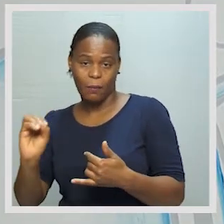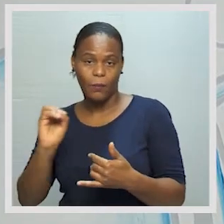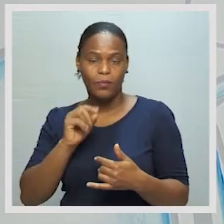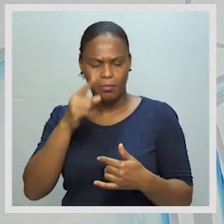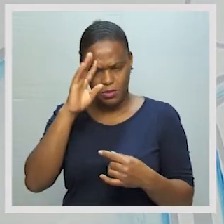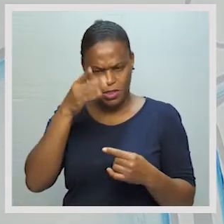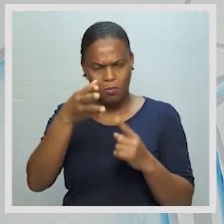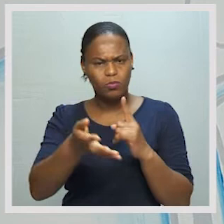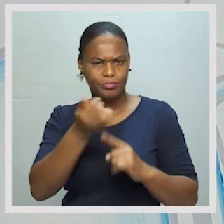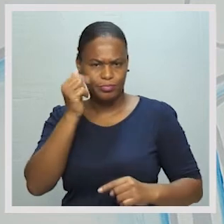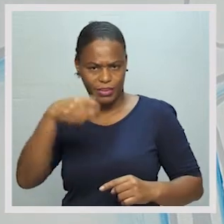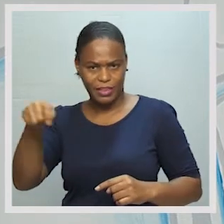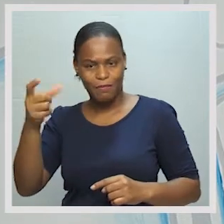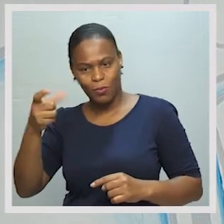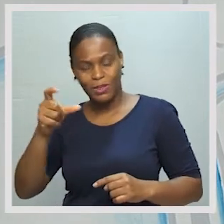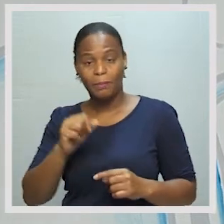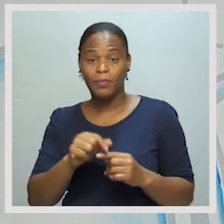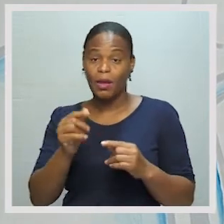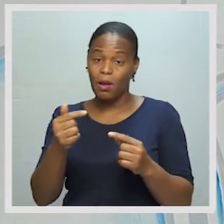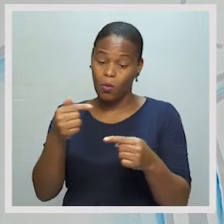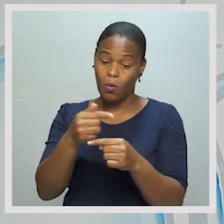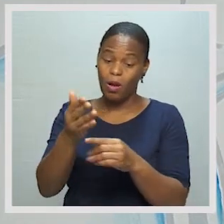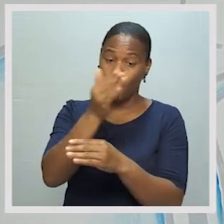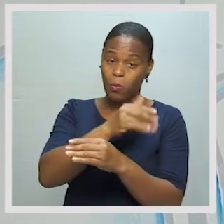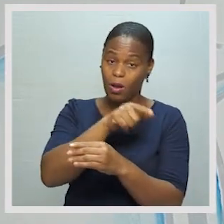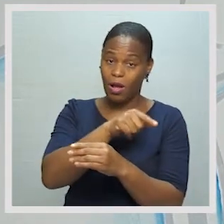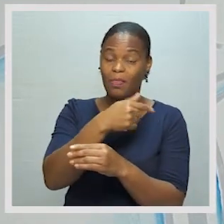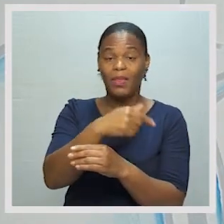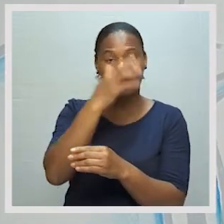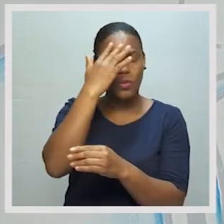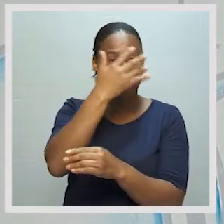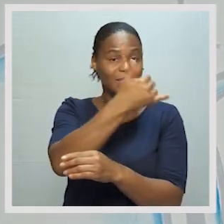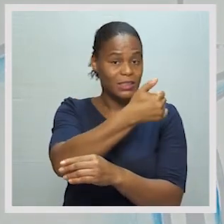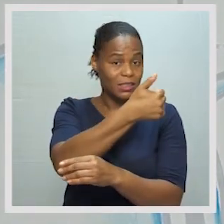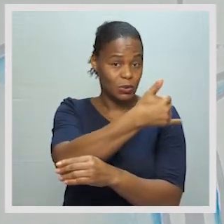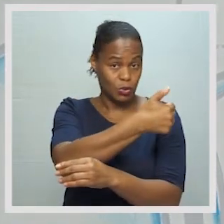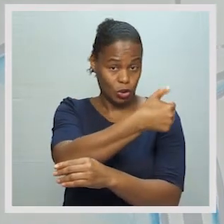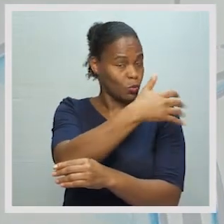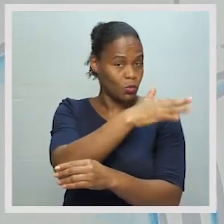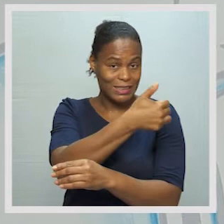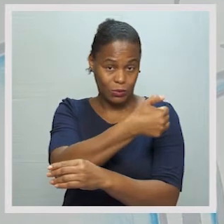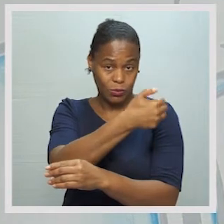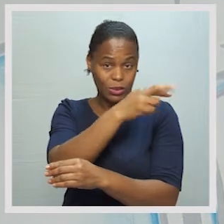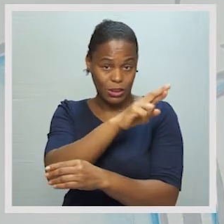conseguir escrever esta equação. O primeiro membro tem os termos 5x e 1/2. E o